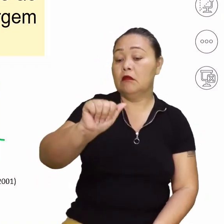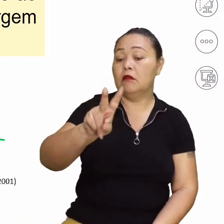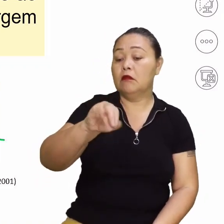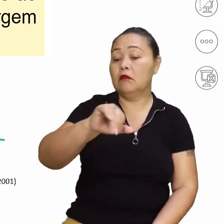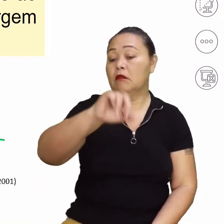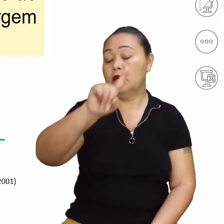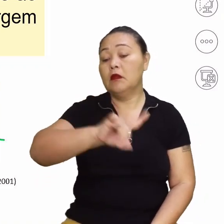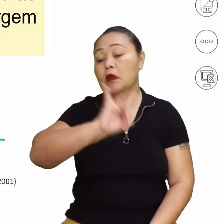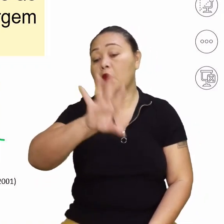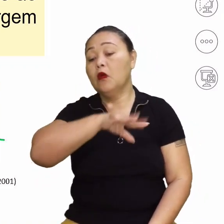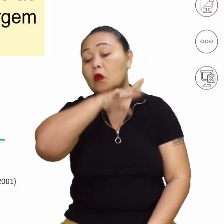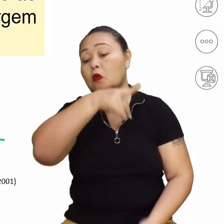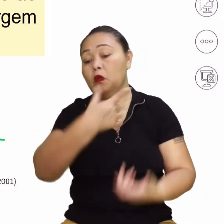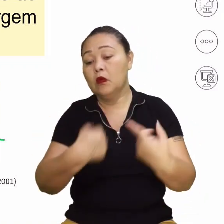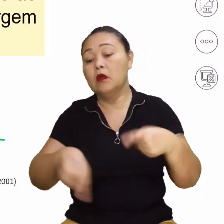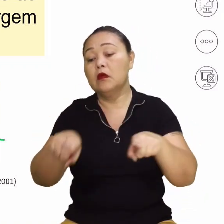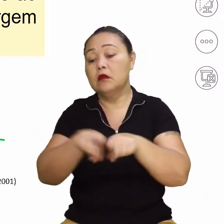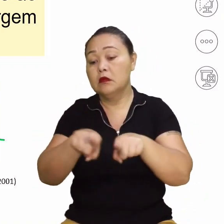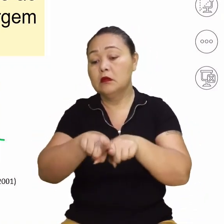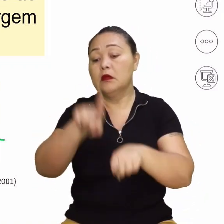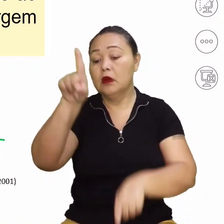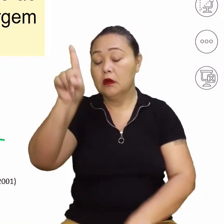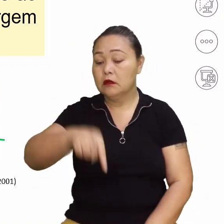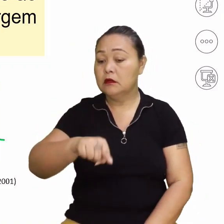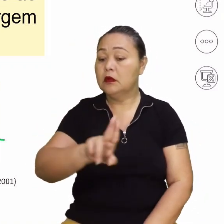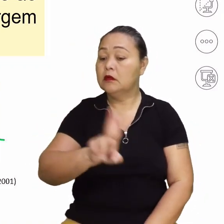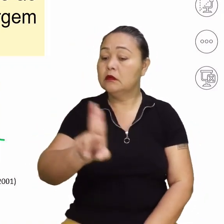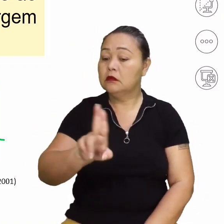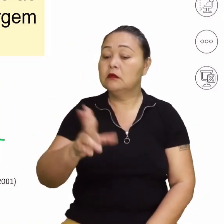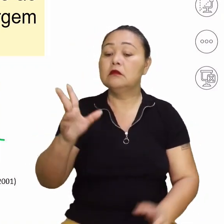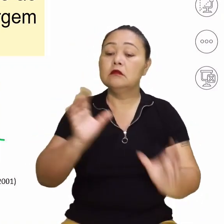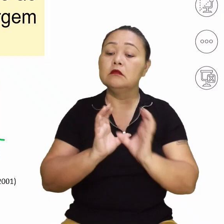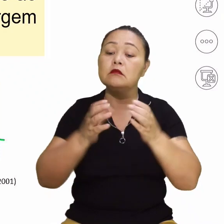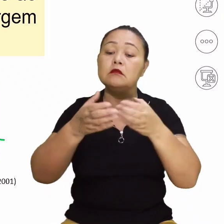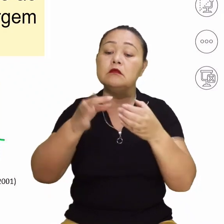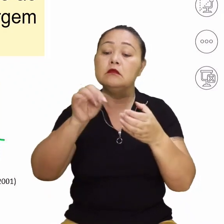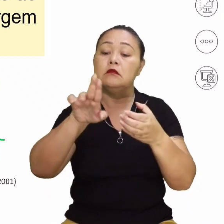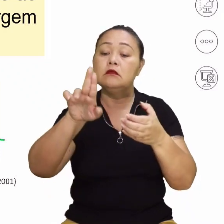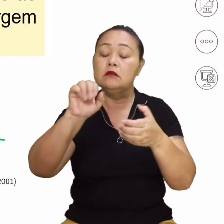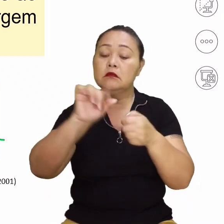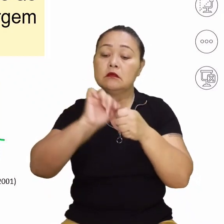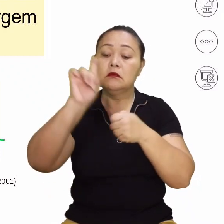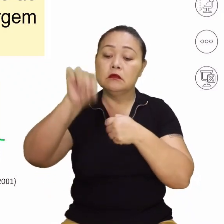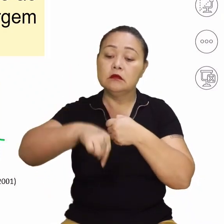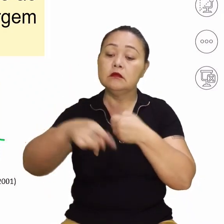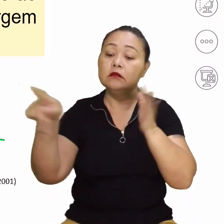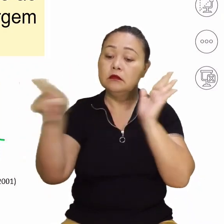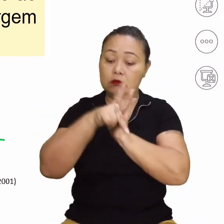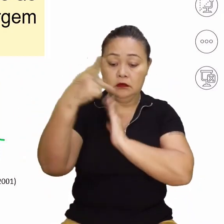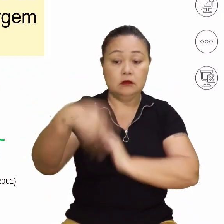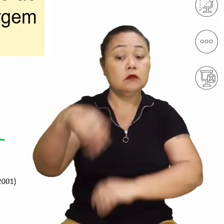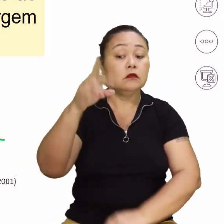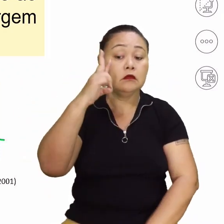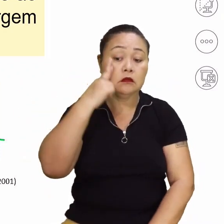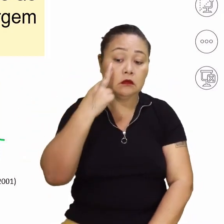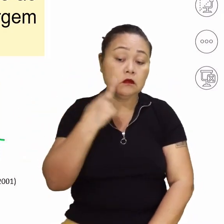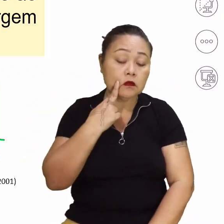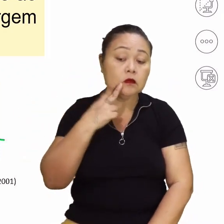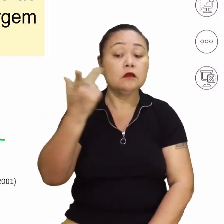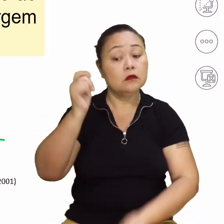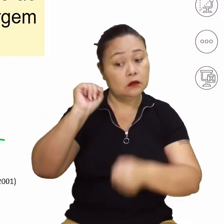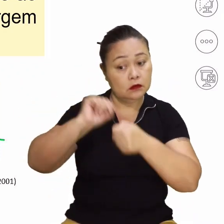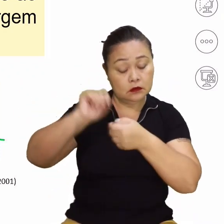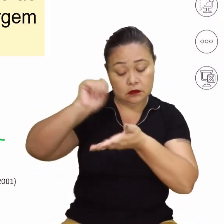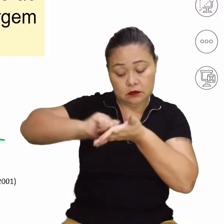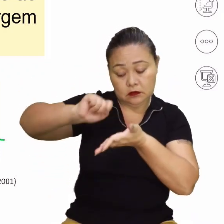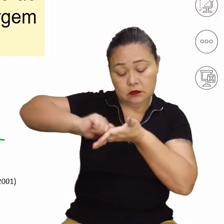também não é só um animal é o nome de uma tribo indígena que de Rondônia ele não vai esta questão Então faça suas